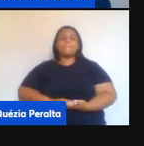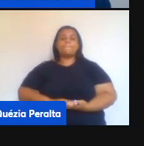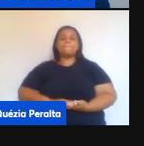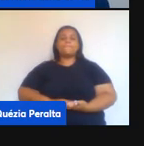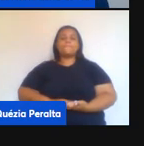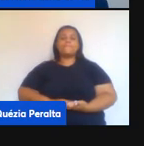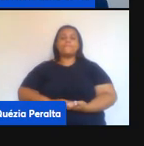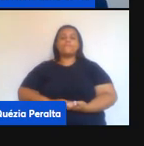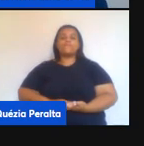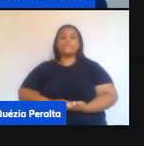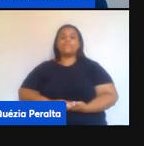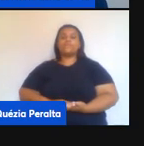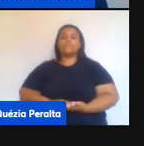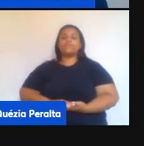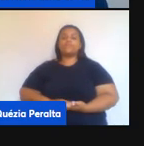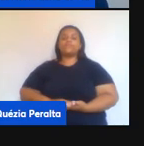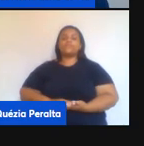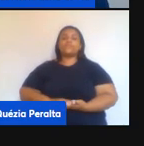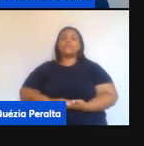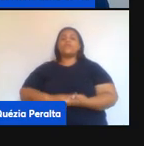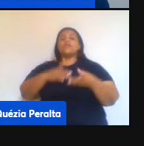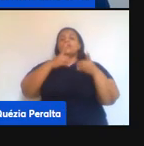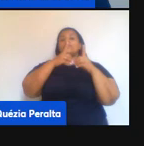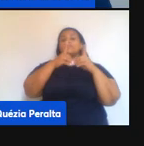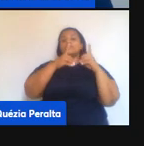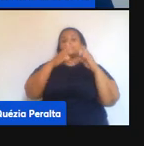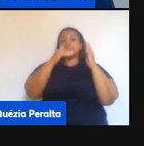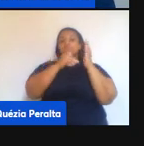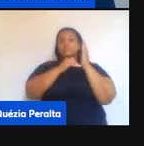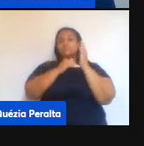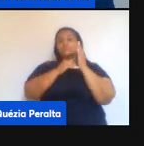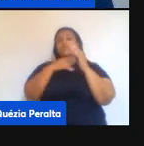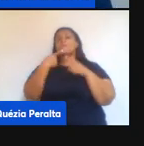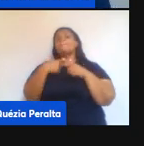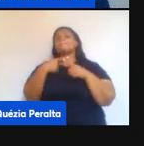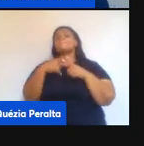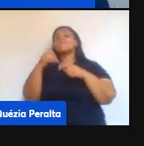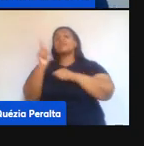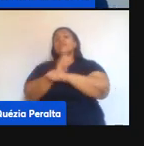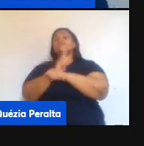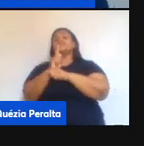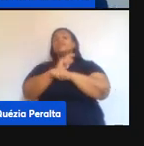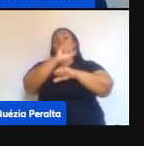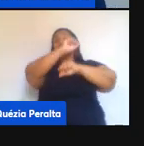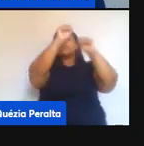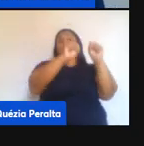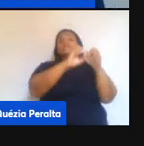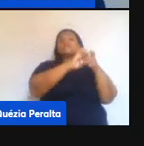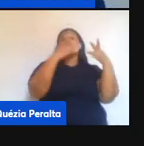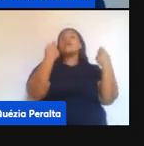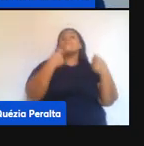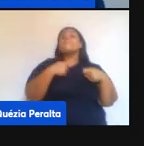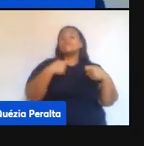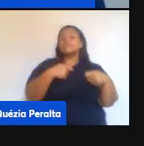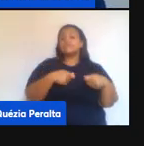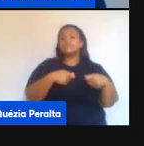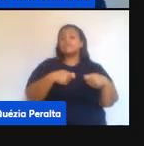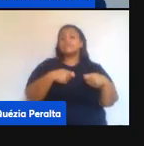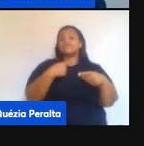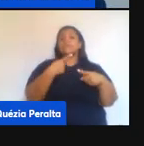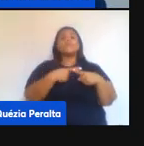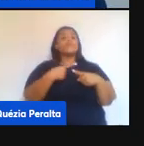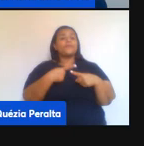E aí eu quero discutir, por último, por que a gestão democrática é necessária. Depois que nós